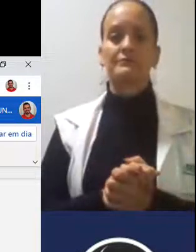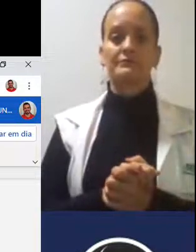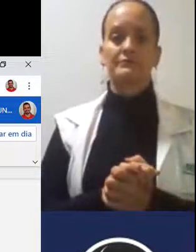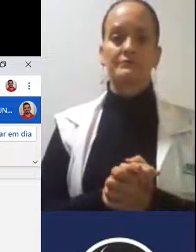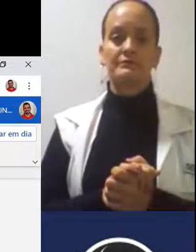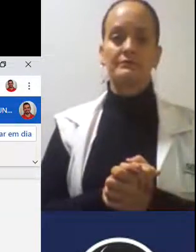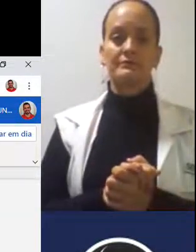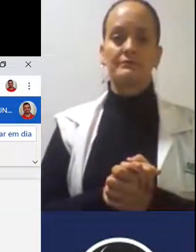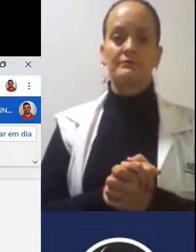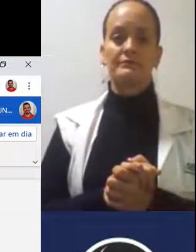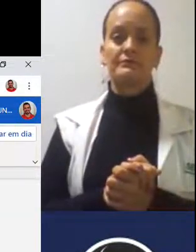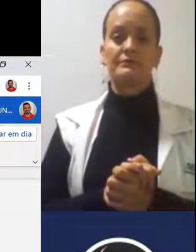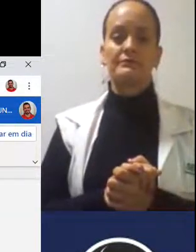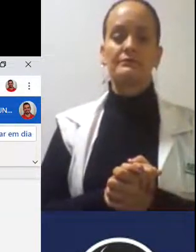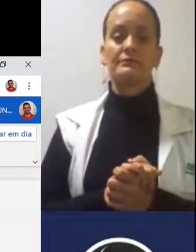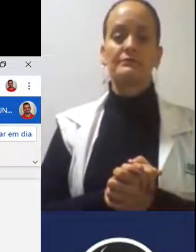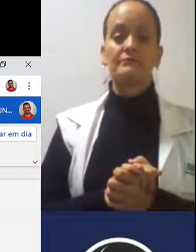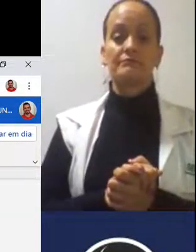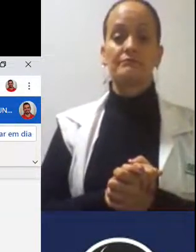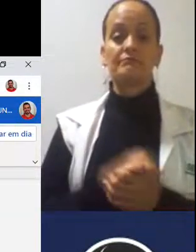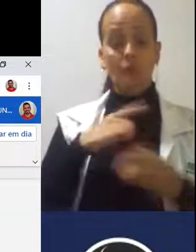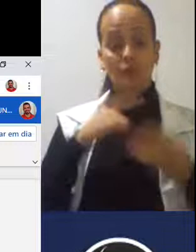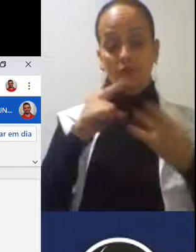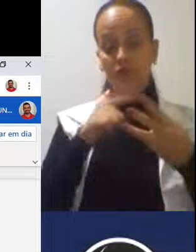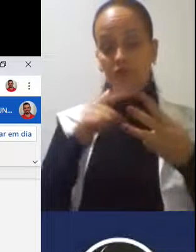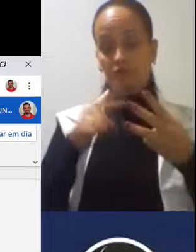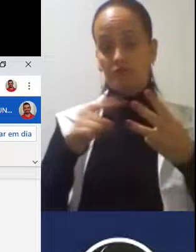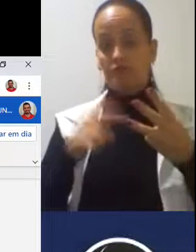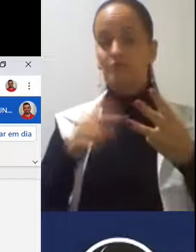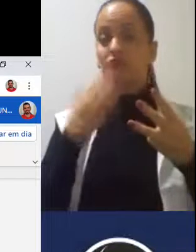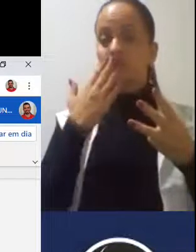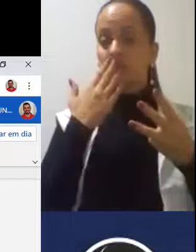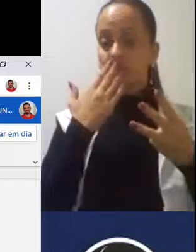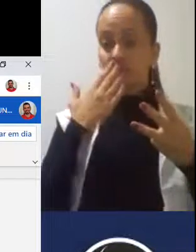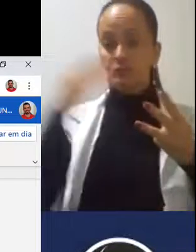são os três tipos de associações, certo?